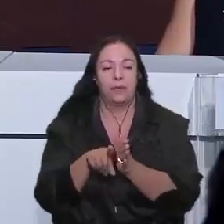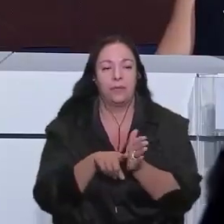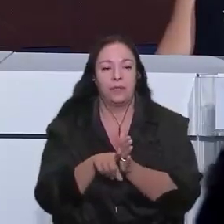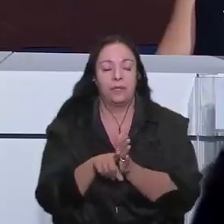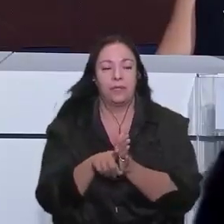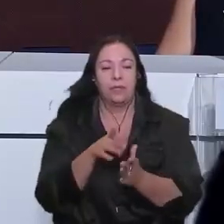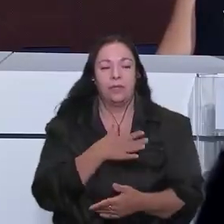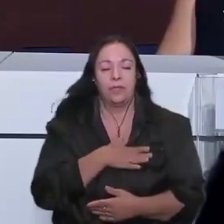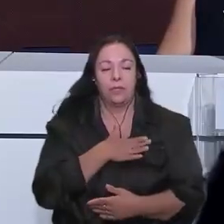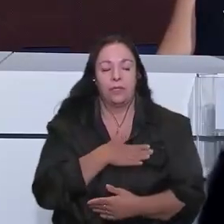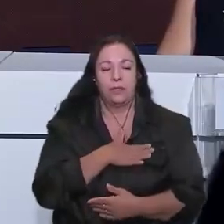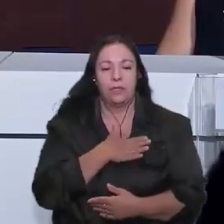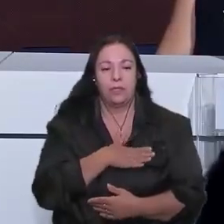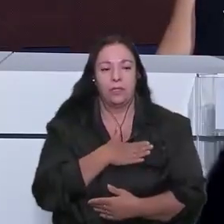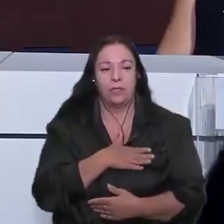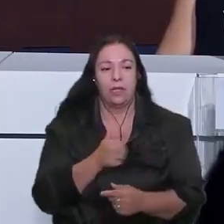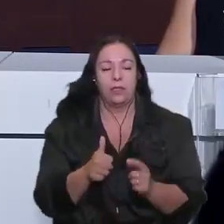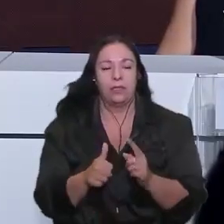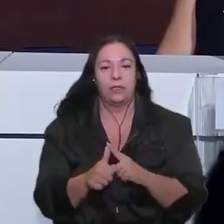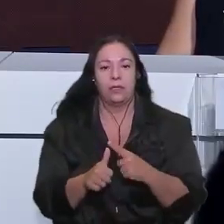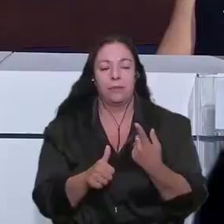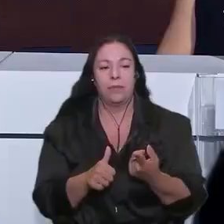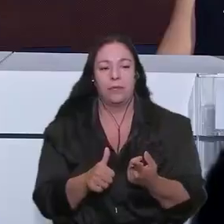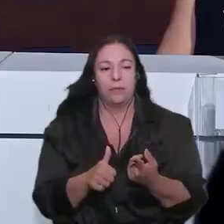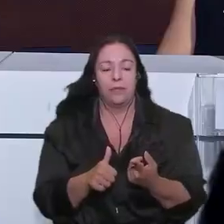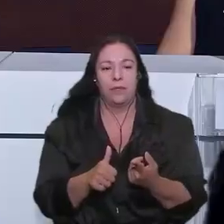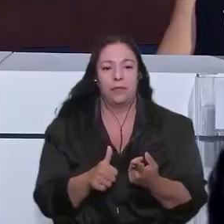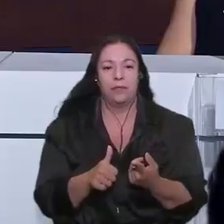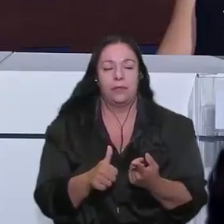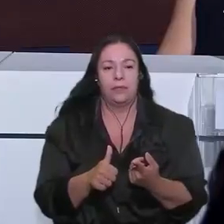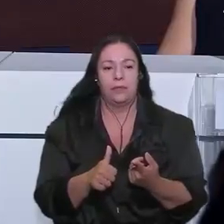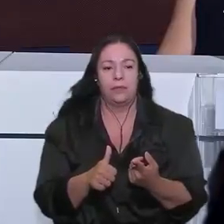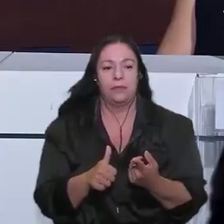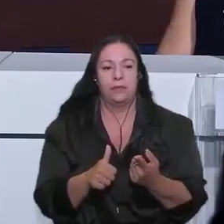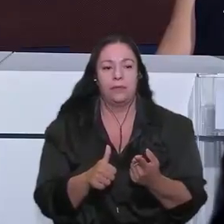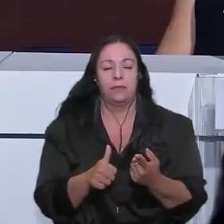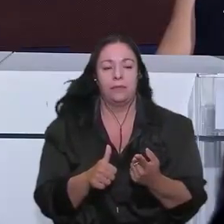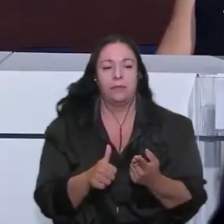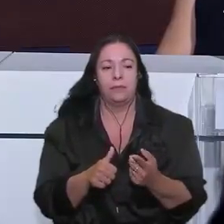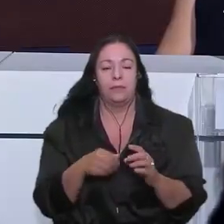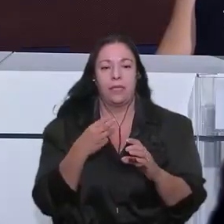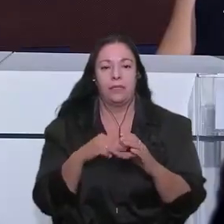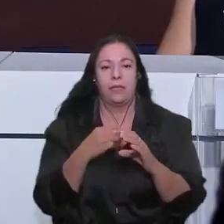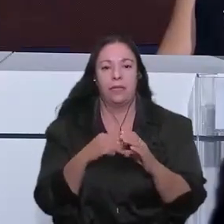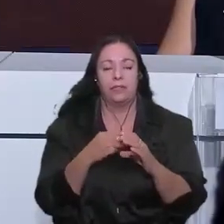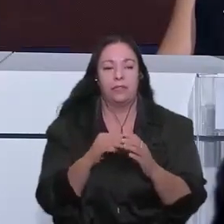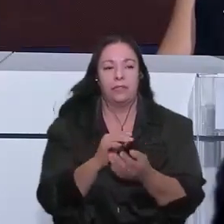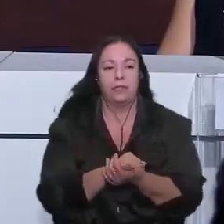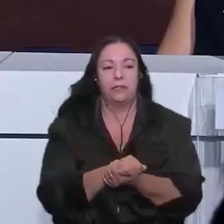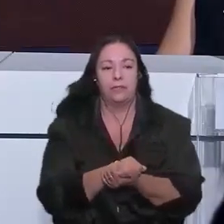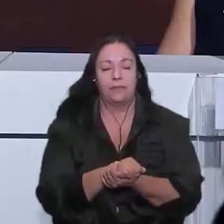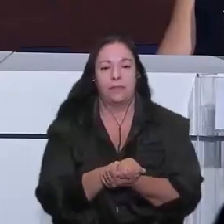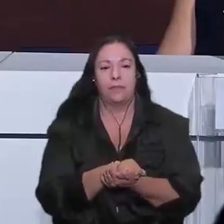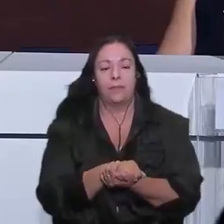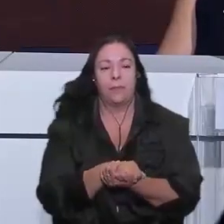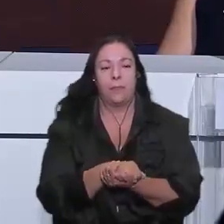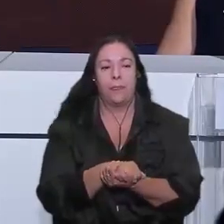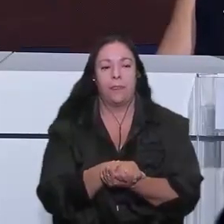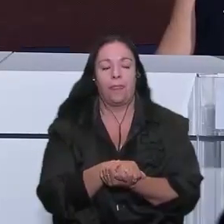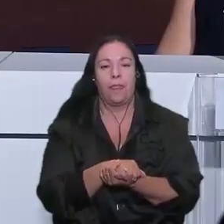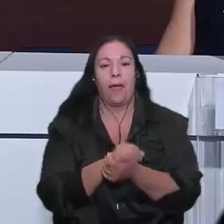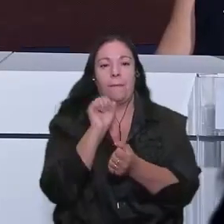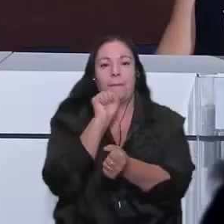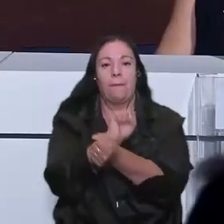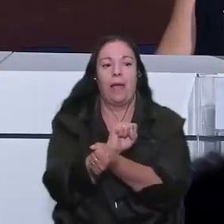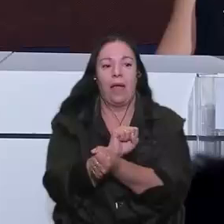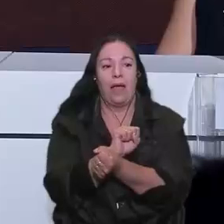mas gostaria de deixar esta primeira aproximação para que, pelo menos para que